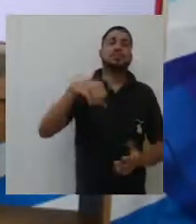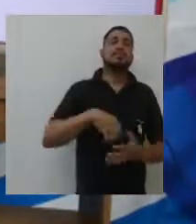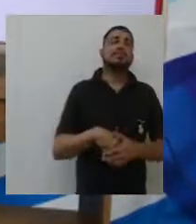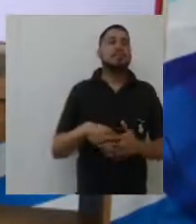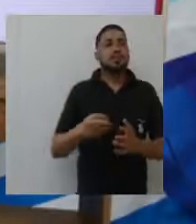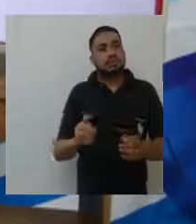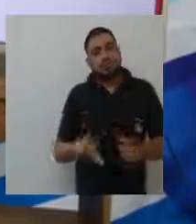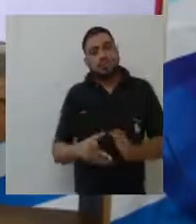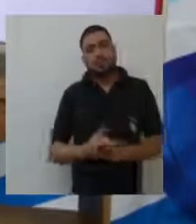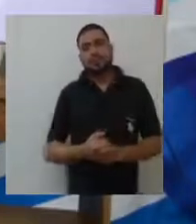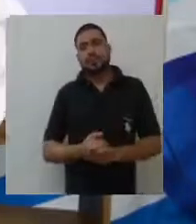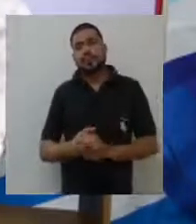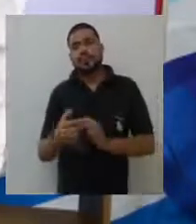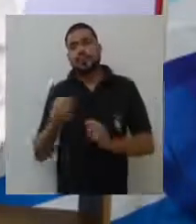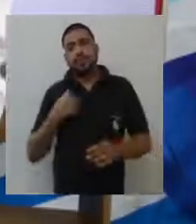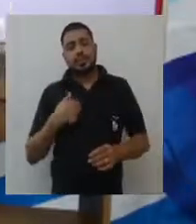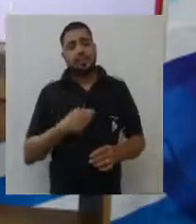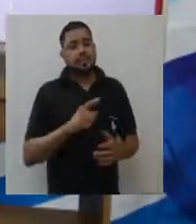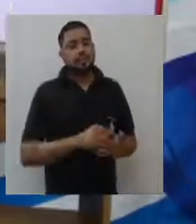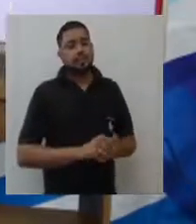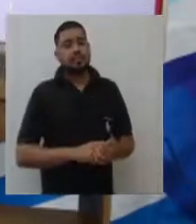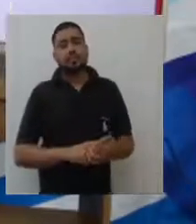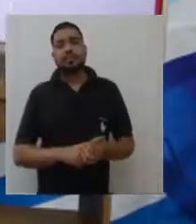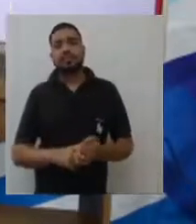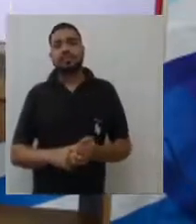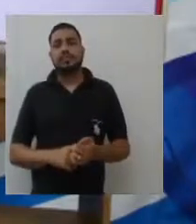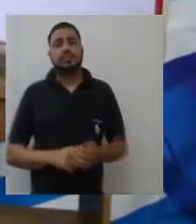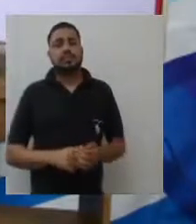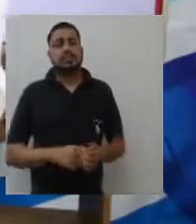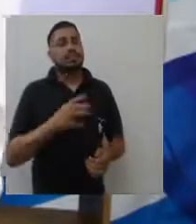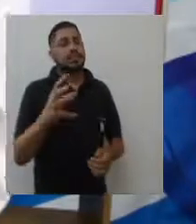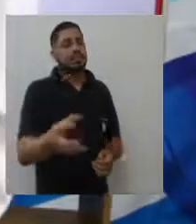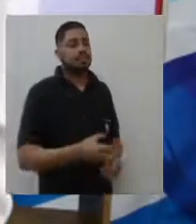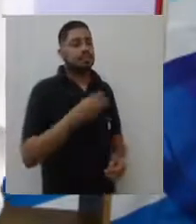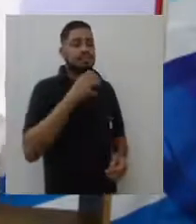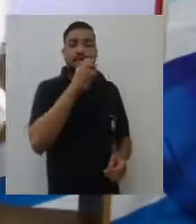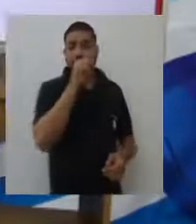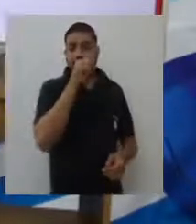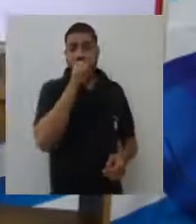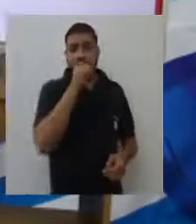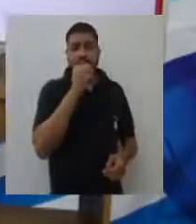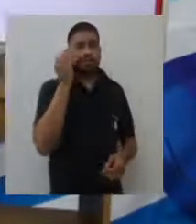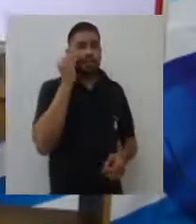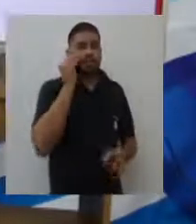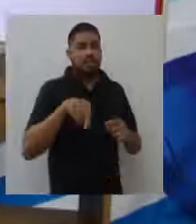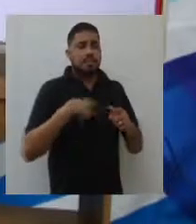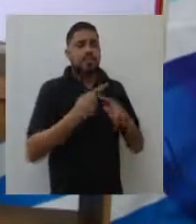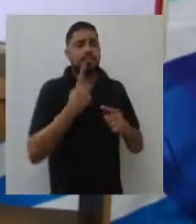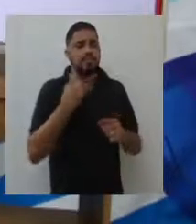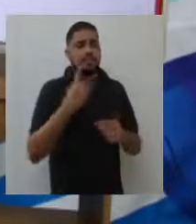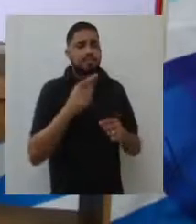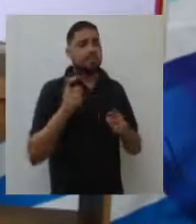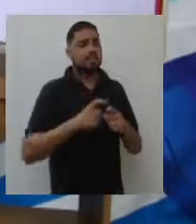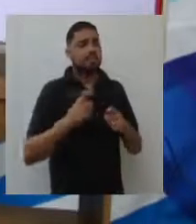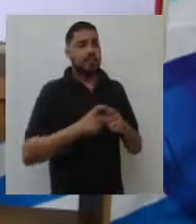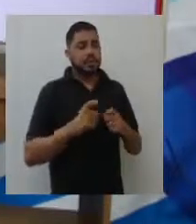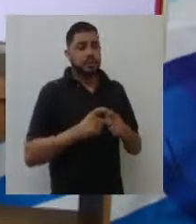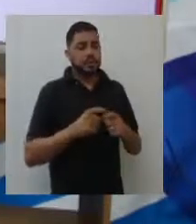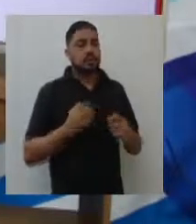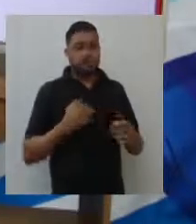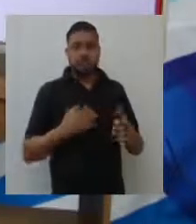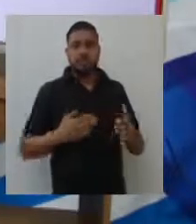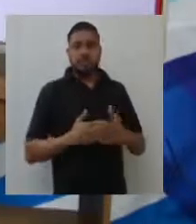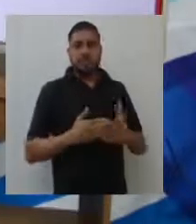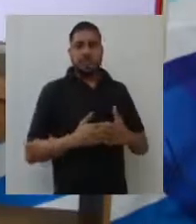lá. Eu fui lá dentro, peguei uma laranja, degustei mais uma. O médico disse que está dentro do meu